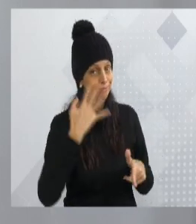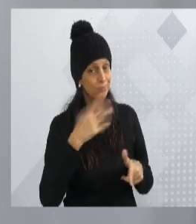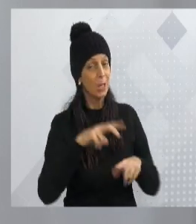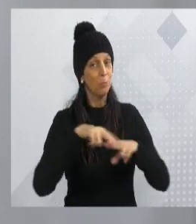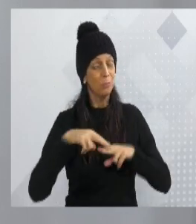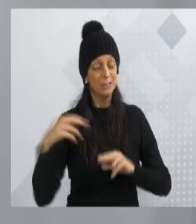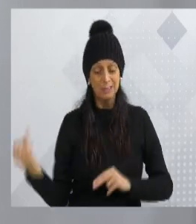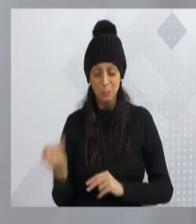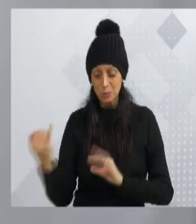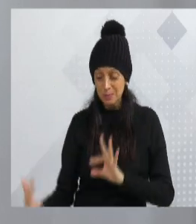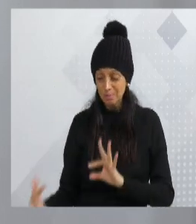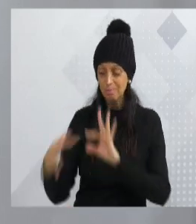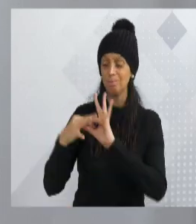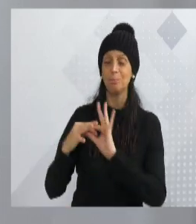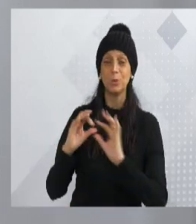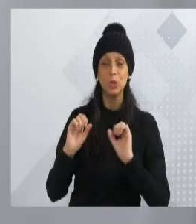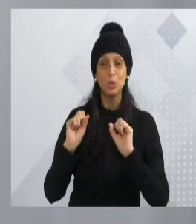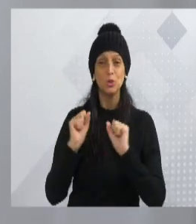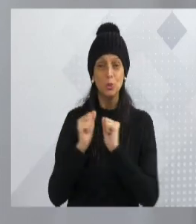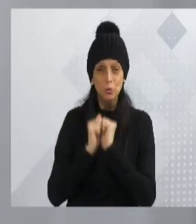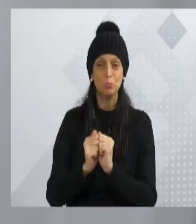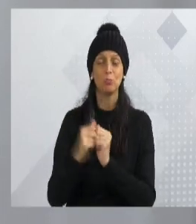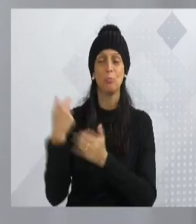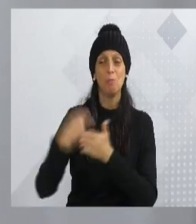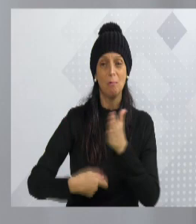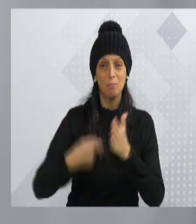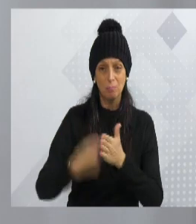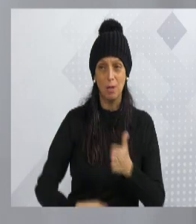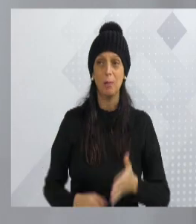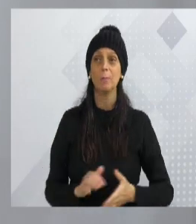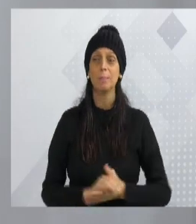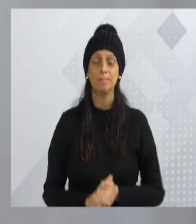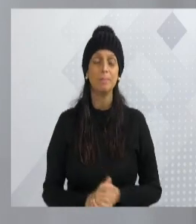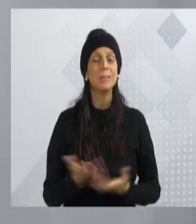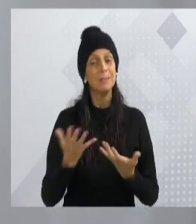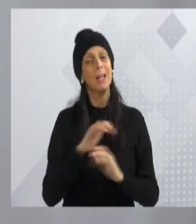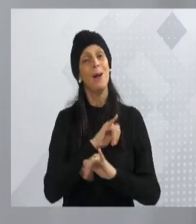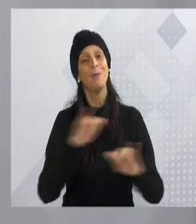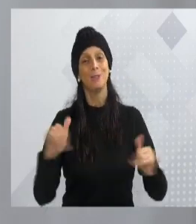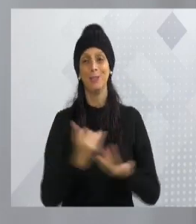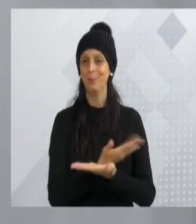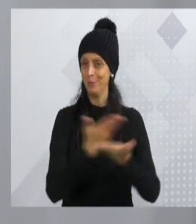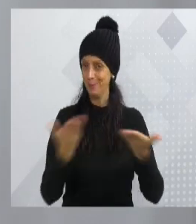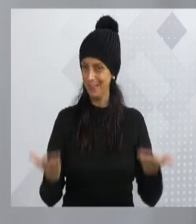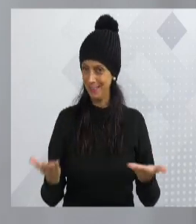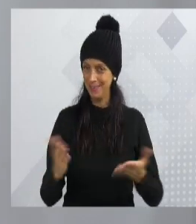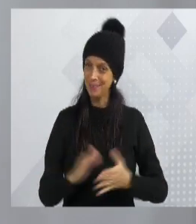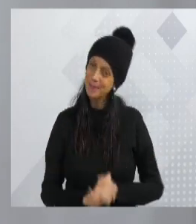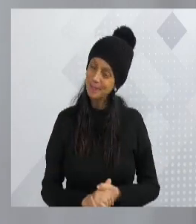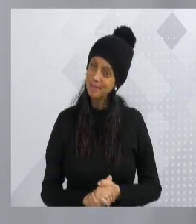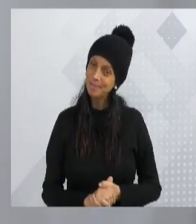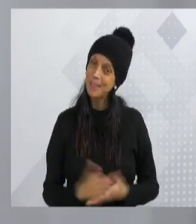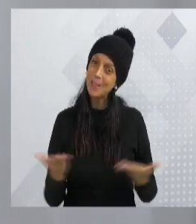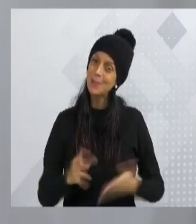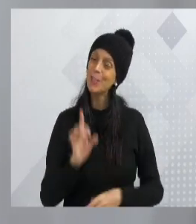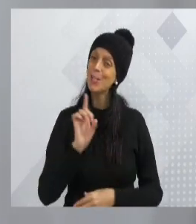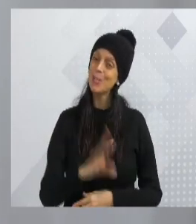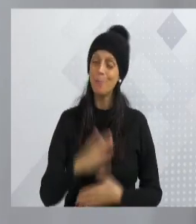os nossos esforços nesse nesse sentido Então queria deixar esse registro aqui na casa e seria isso por hoje o presidente